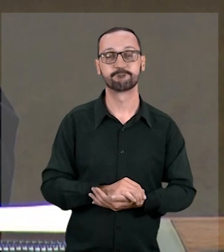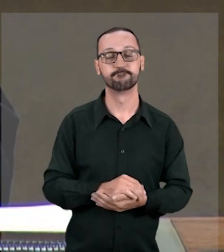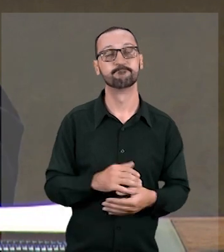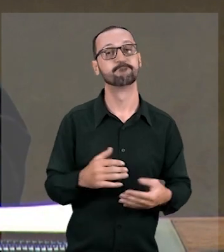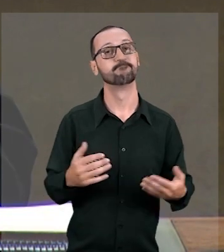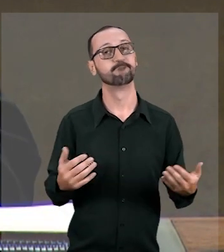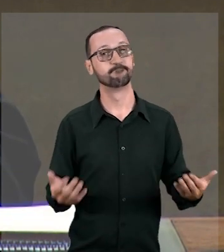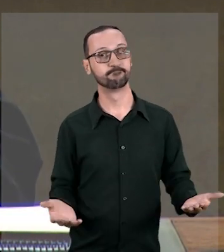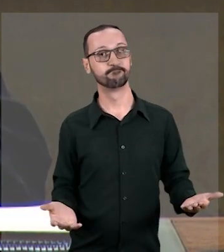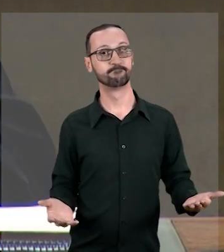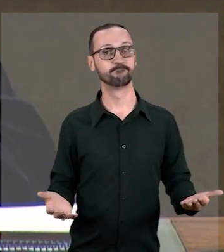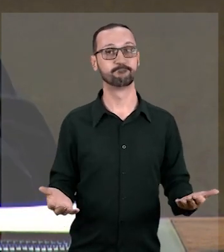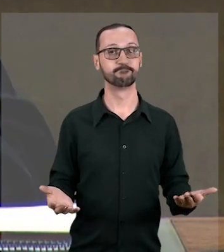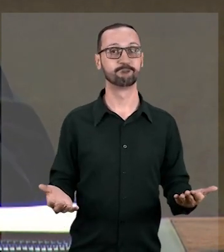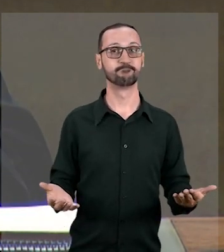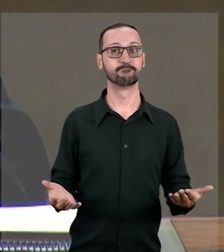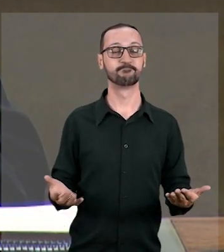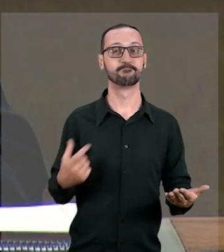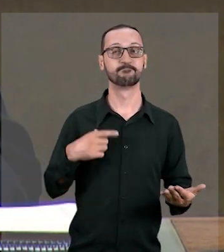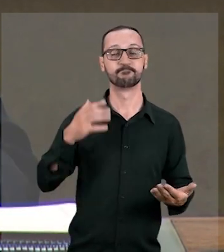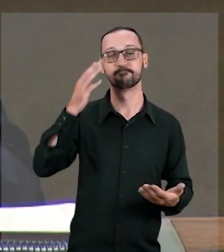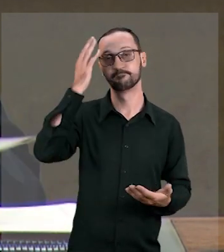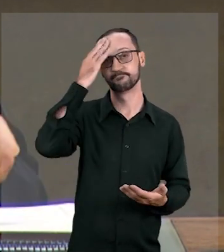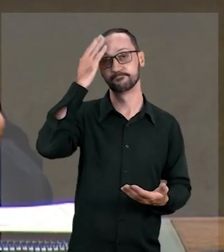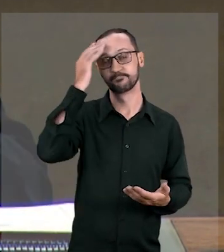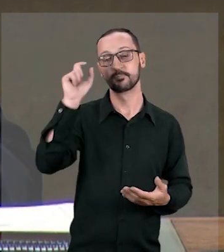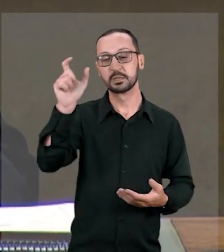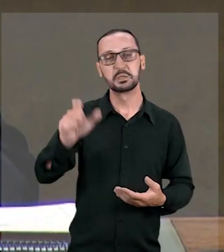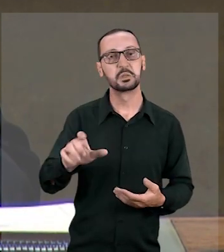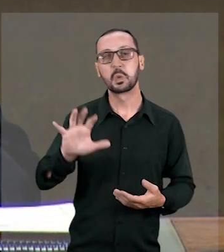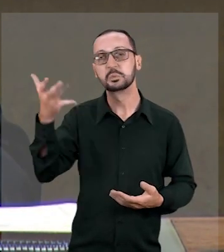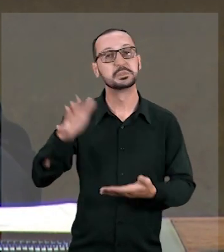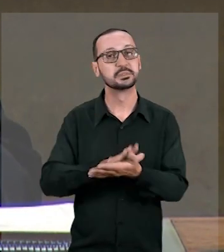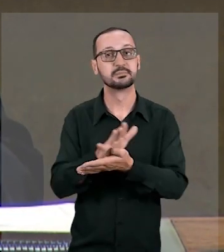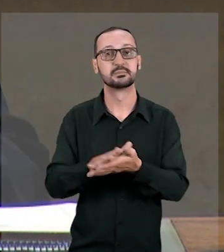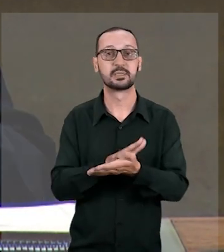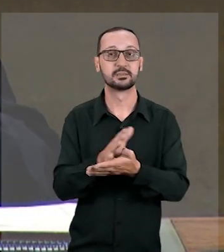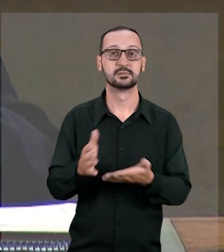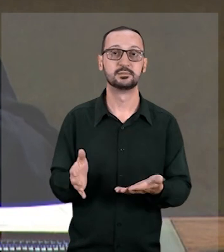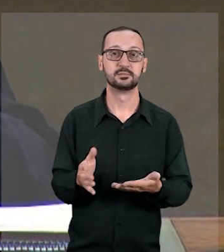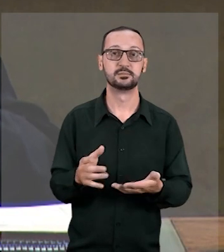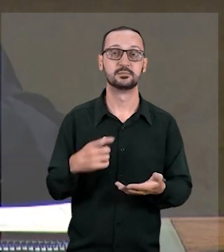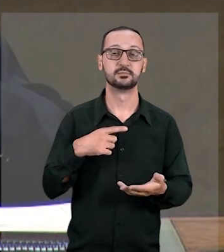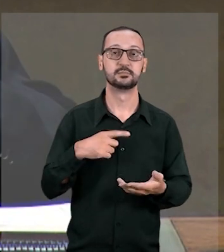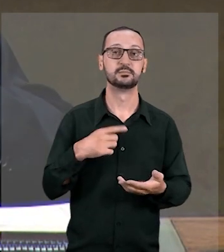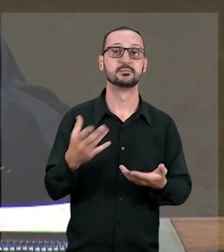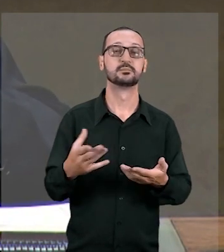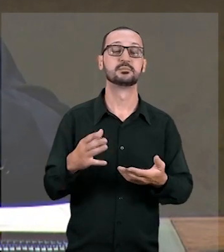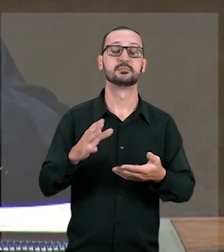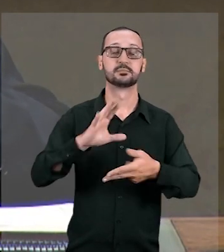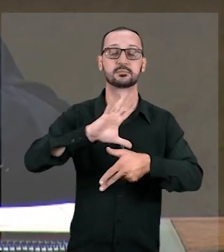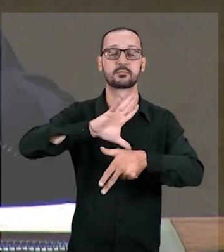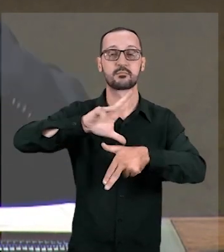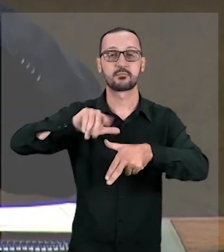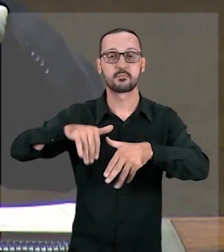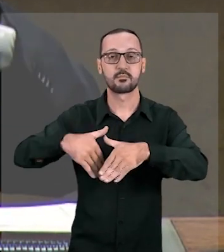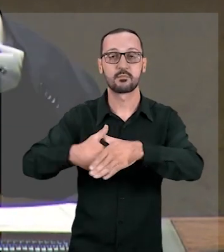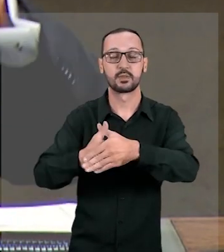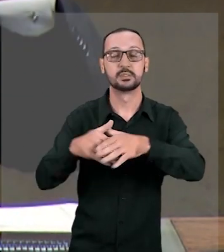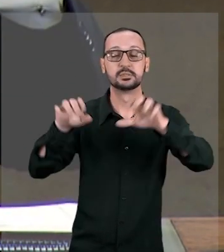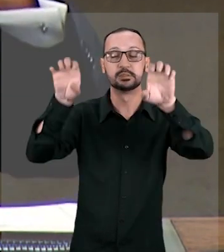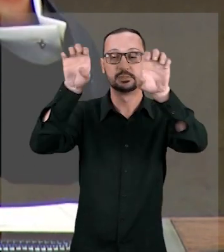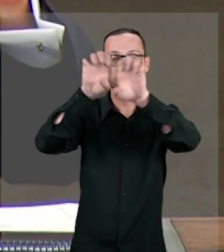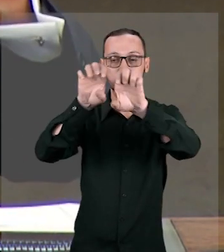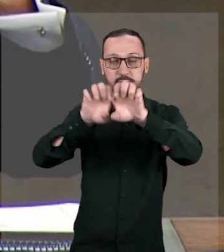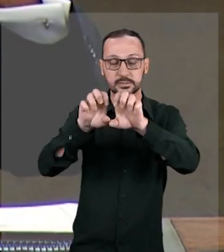Portanto, a absoluta certeza da impunidade é que criou esta corrupção